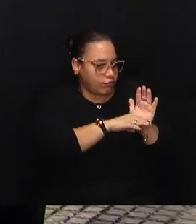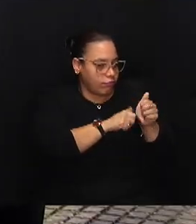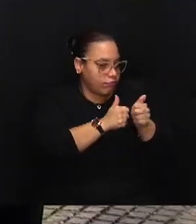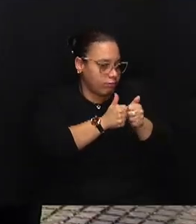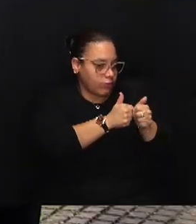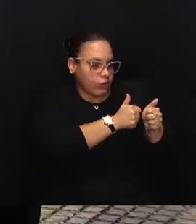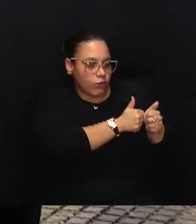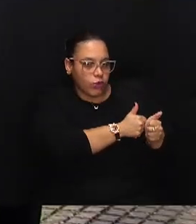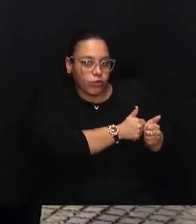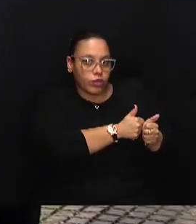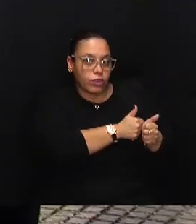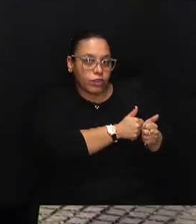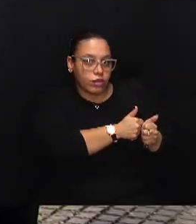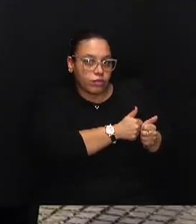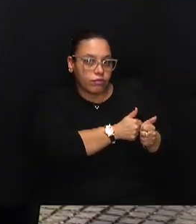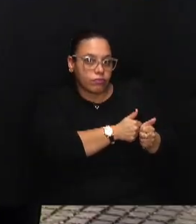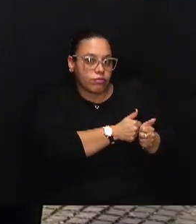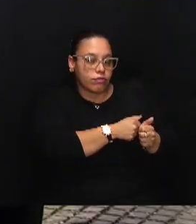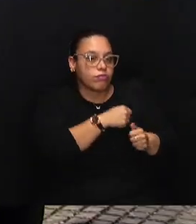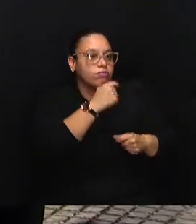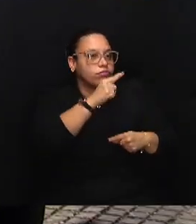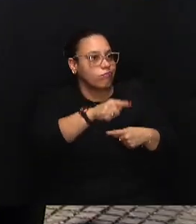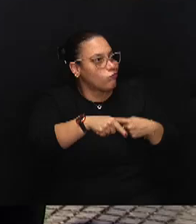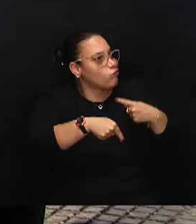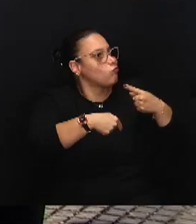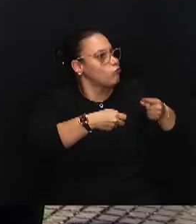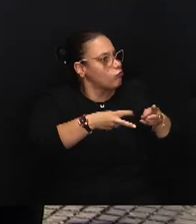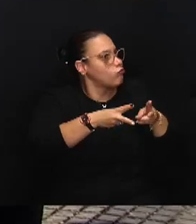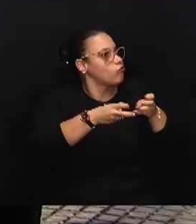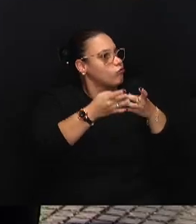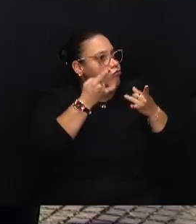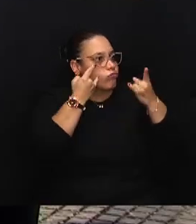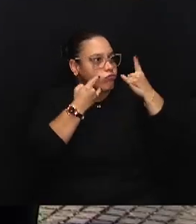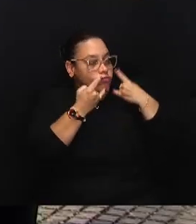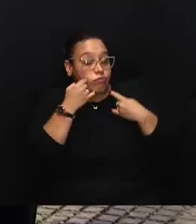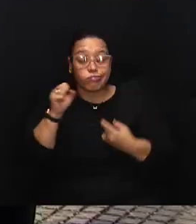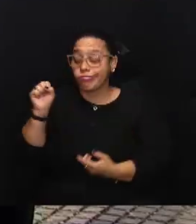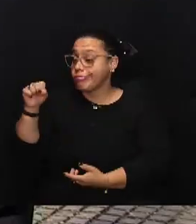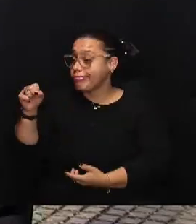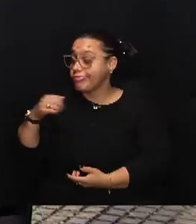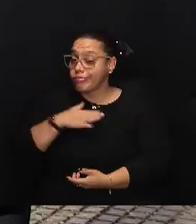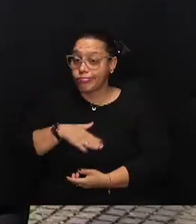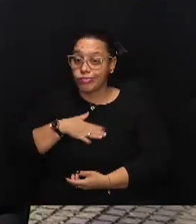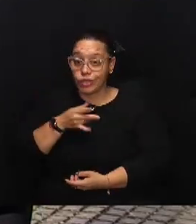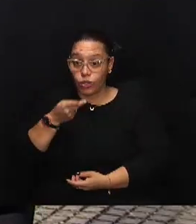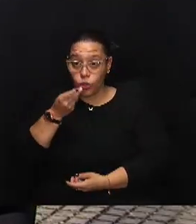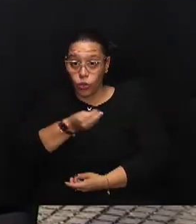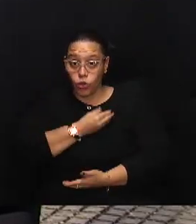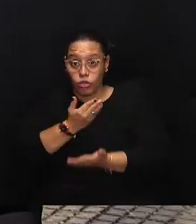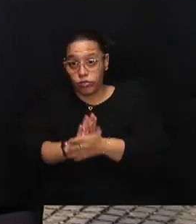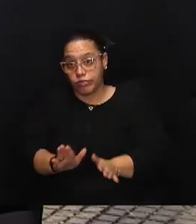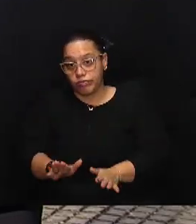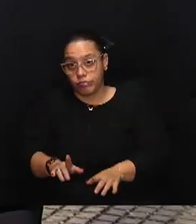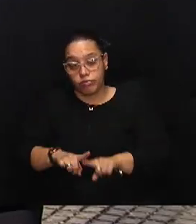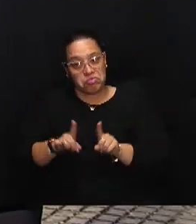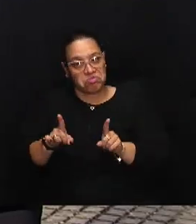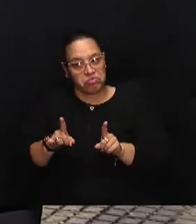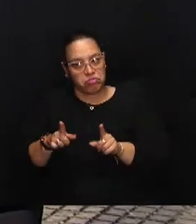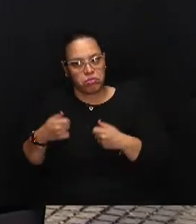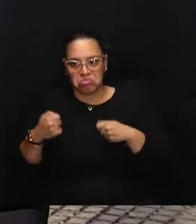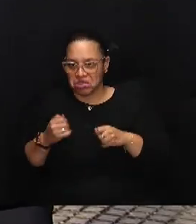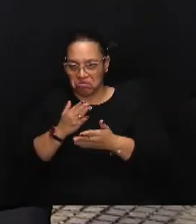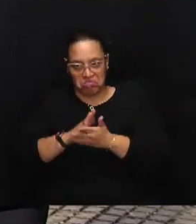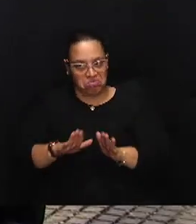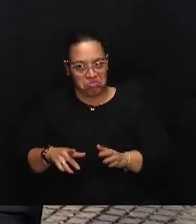aproximando dela, a gente vai tendo outras percepções e interesses, né? Exatamente. Eu gosto de dizer que a vida acaba, mas a existência não precisa